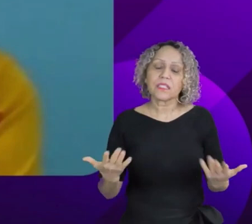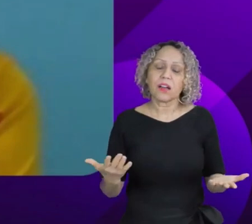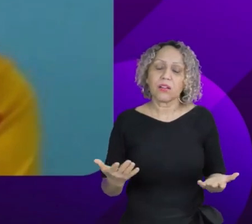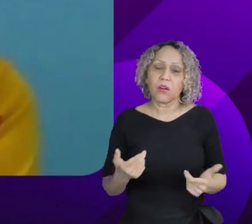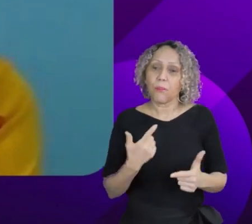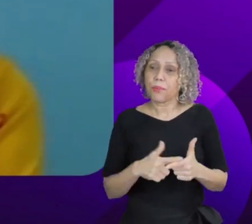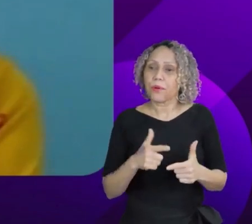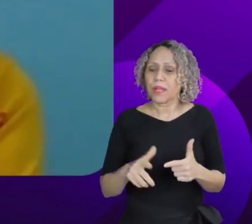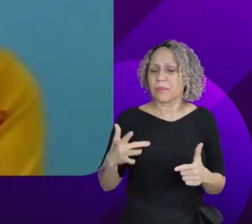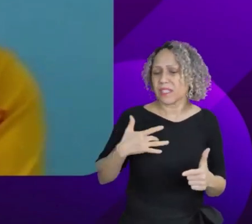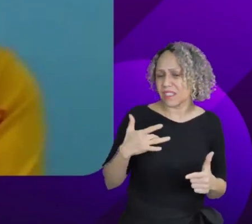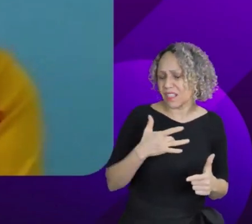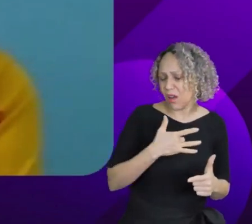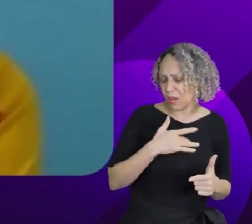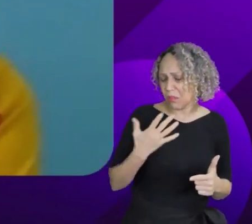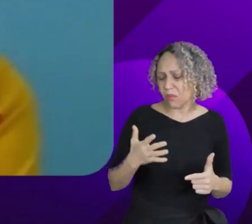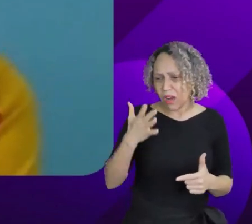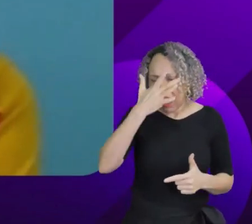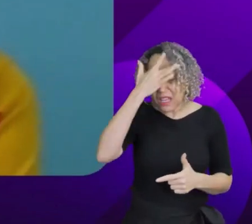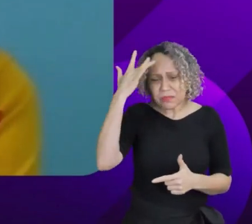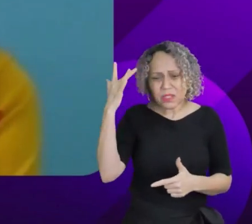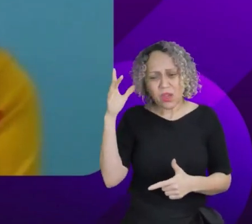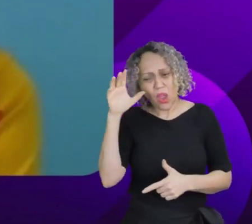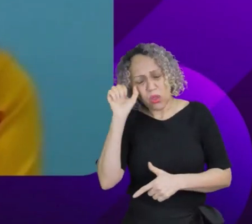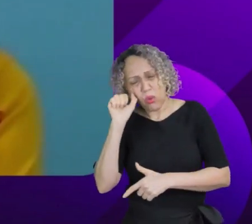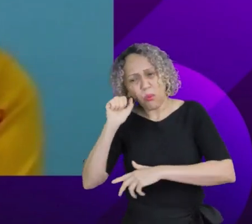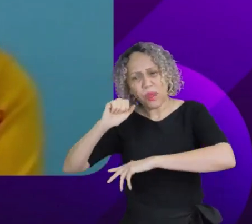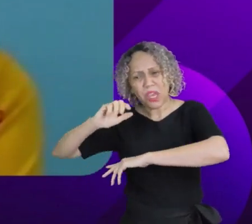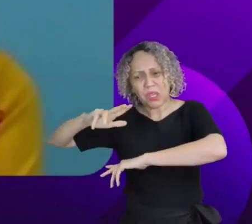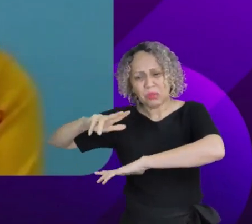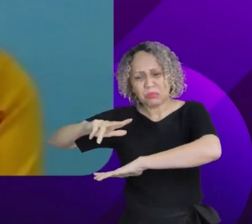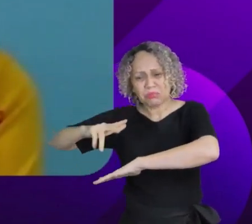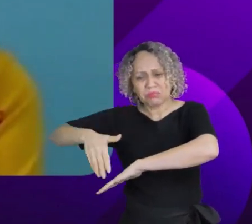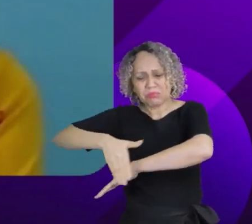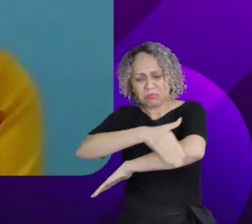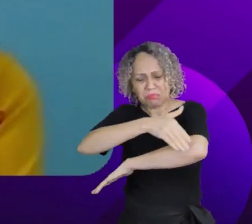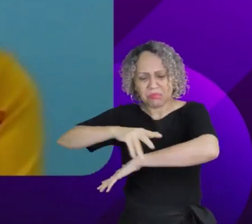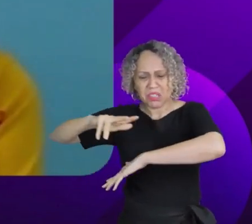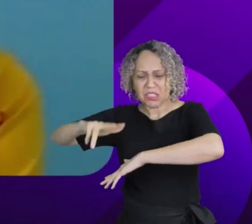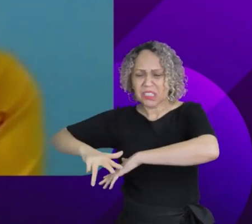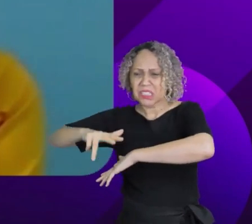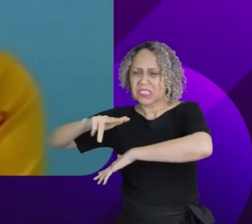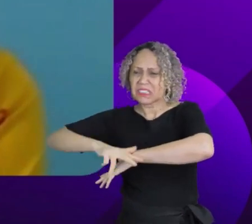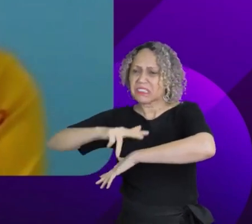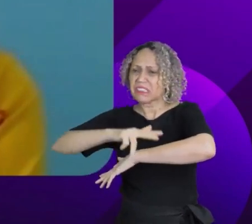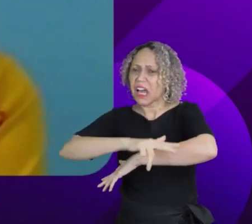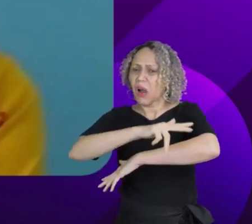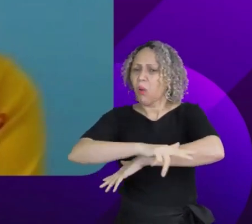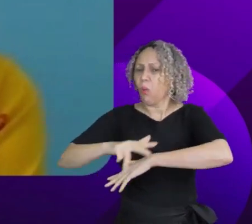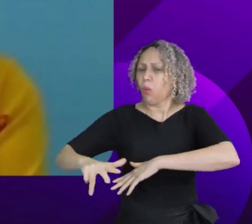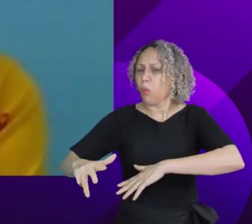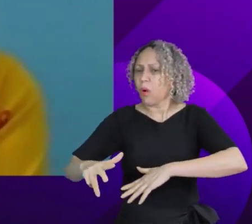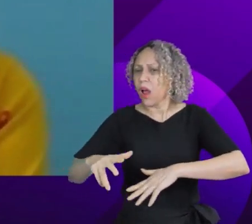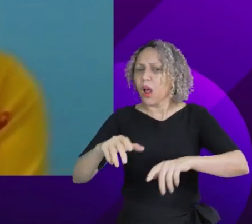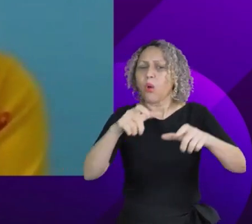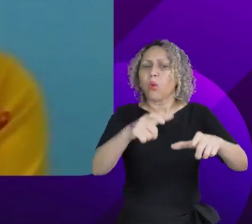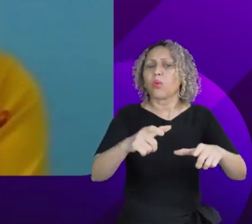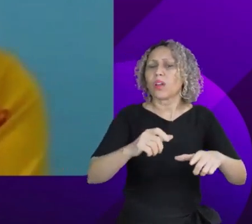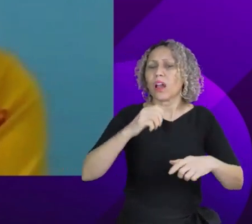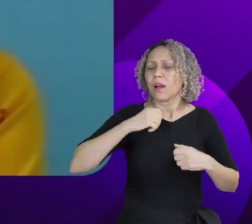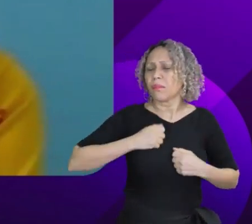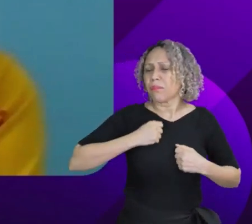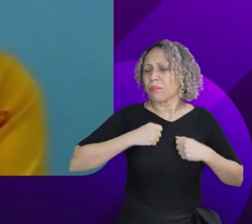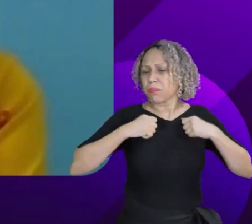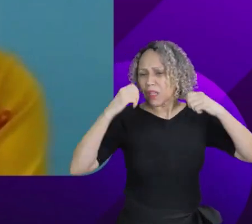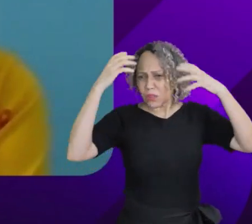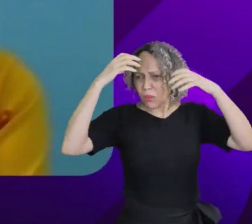pessoas dormindo na rua, sem ter lugar para tomar banho, sem ter lugar para se alimentar, e a gente precisa dar moradia para esse povo. Então, esse povo é um povo